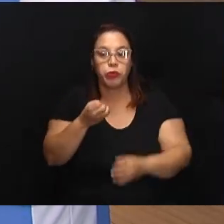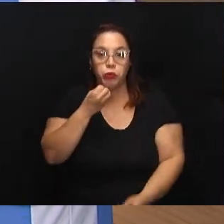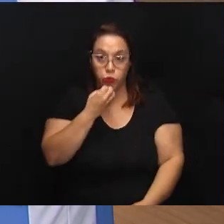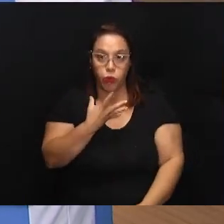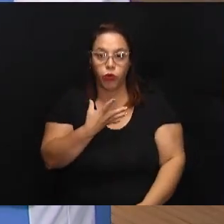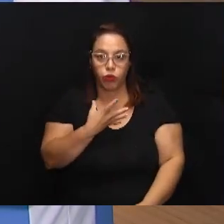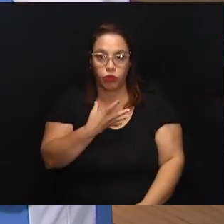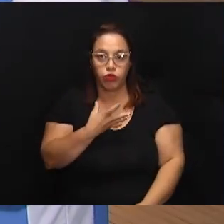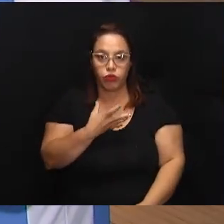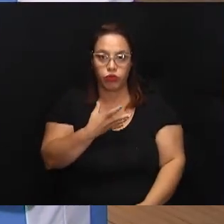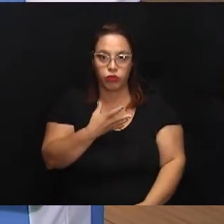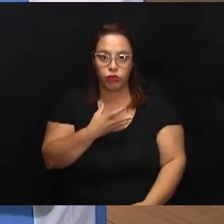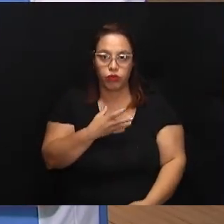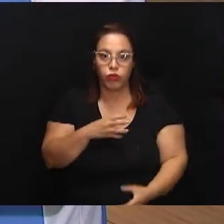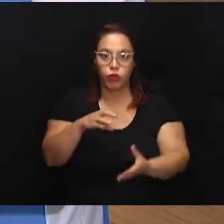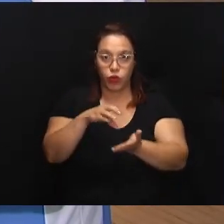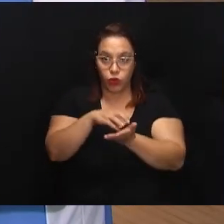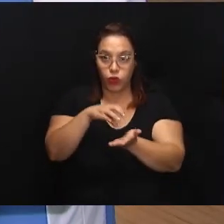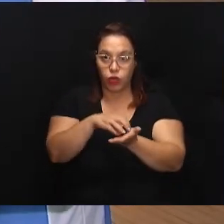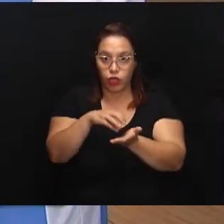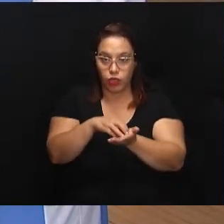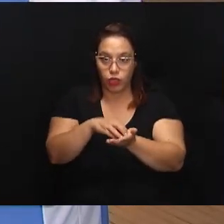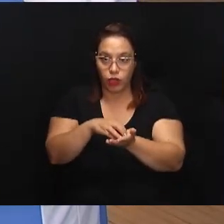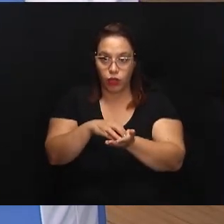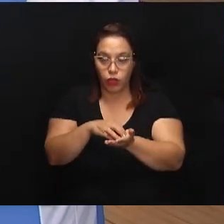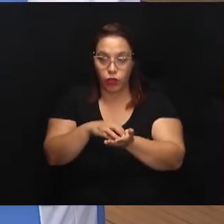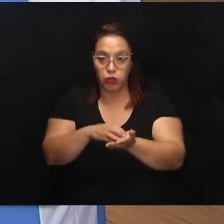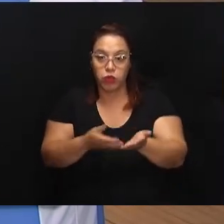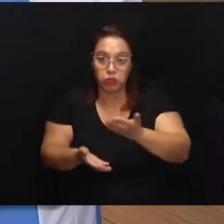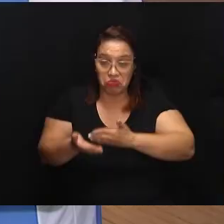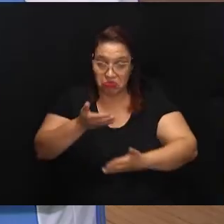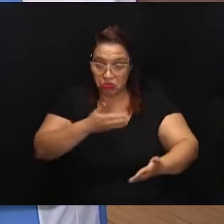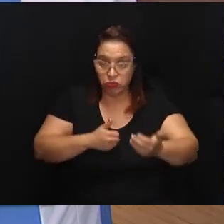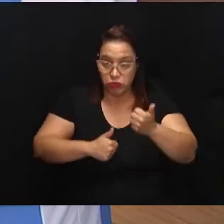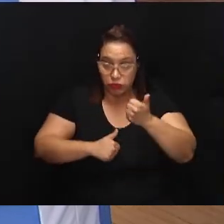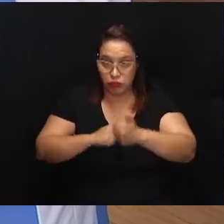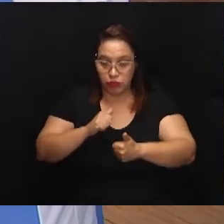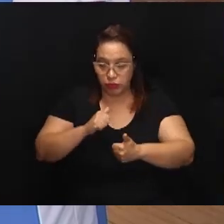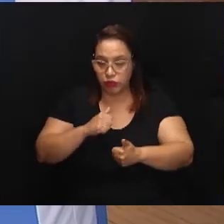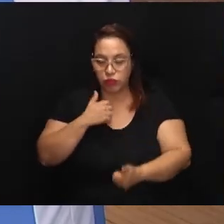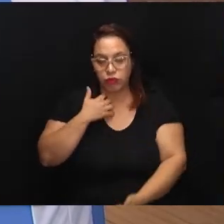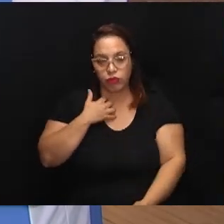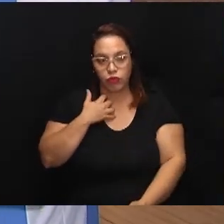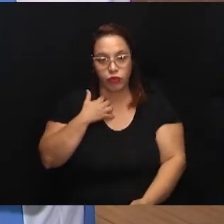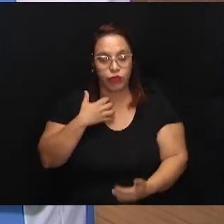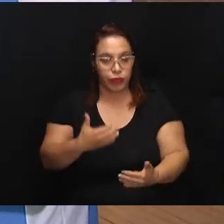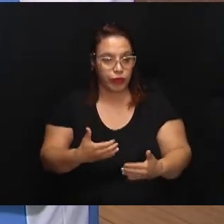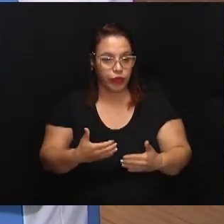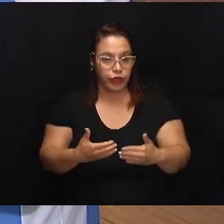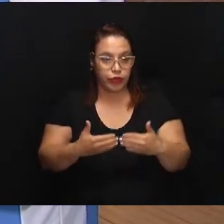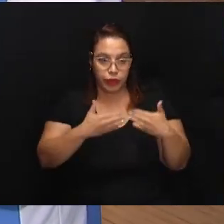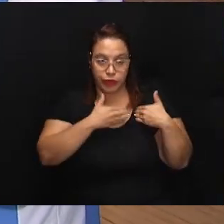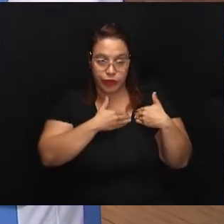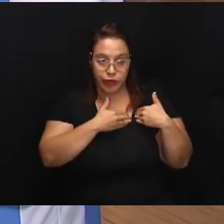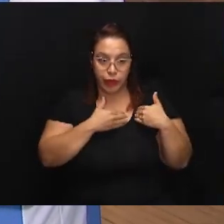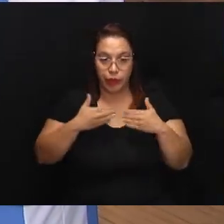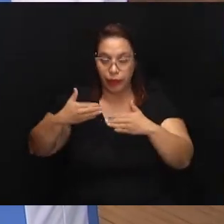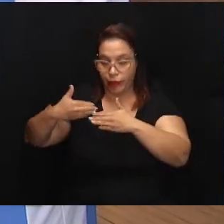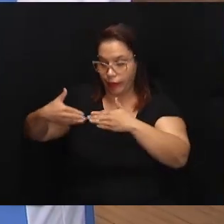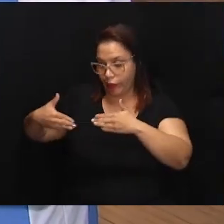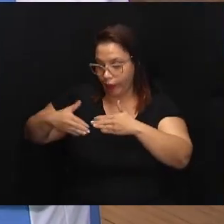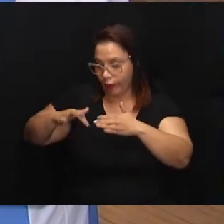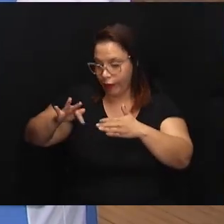habilidosos, mas ele geralmente entra no lugar dos centrais para deixar o jogo mais dinâmico. Então ele é responsável pela recepção, pelo fundo de quadra,